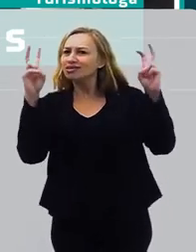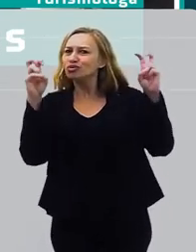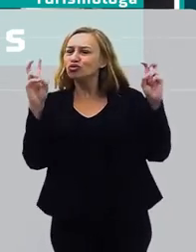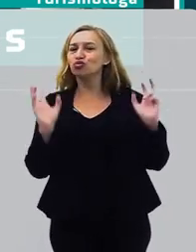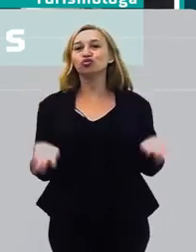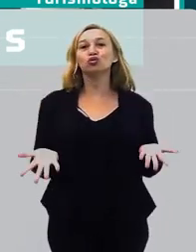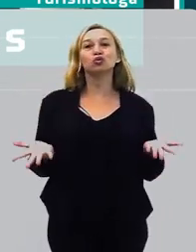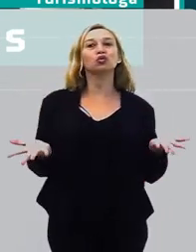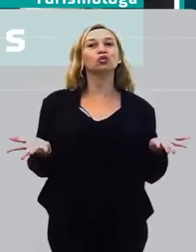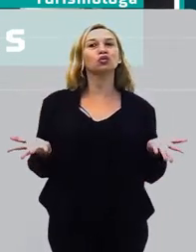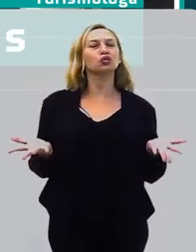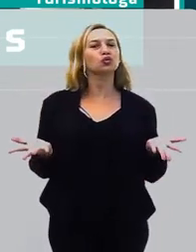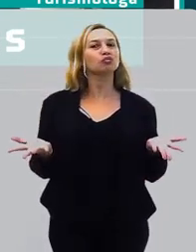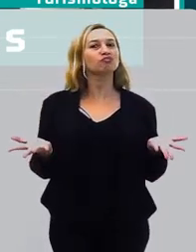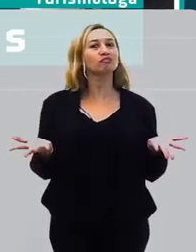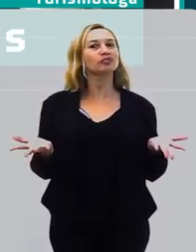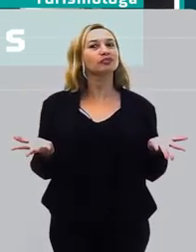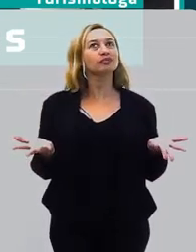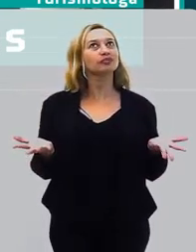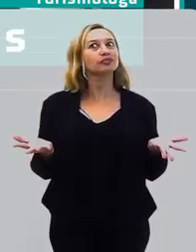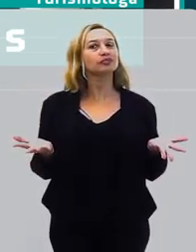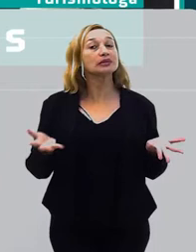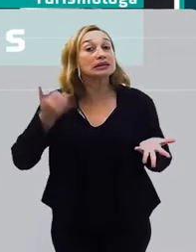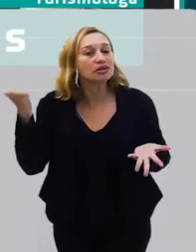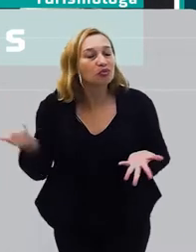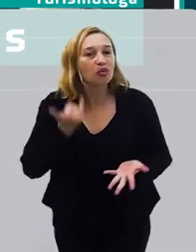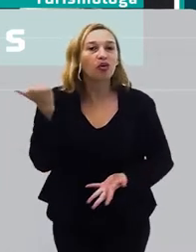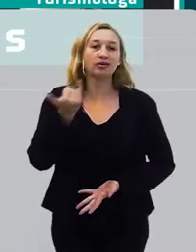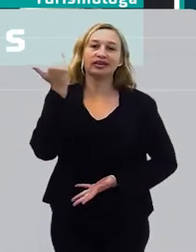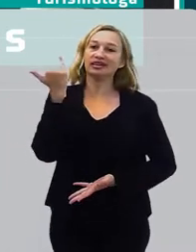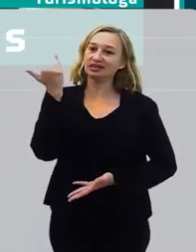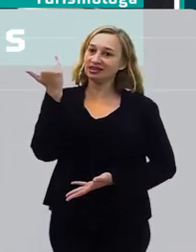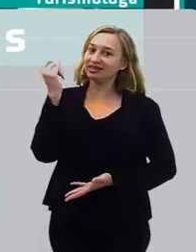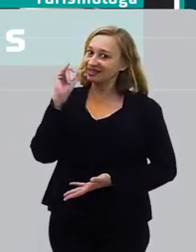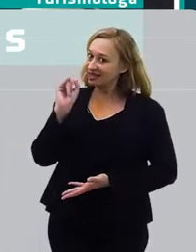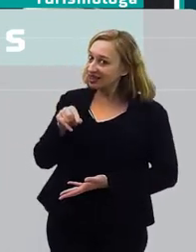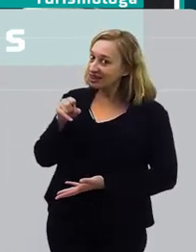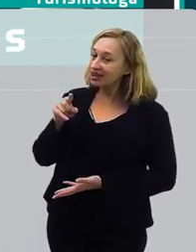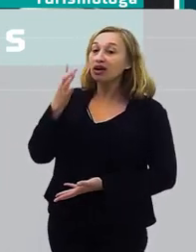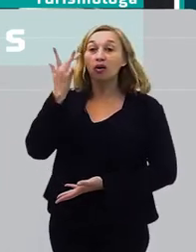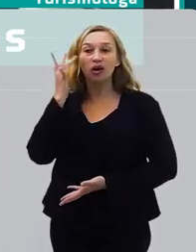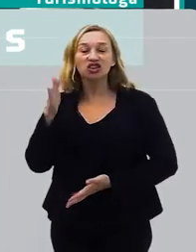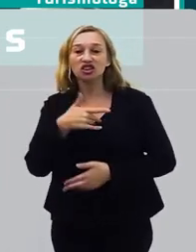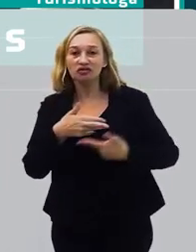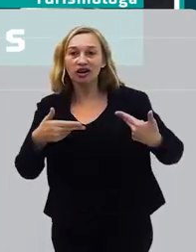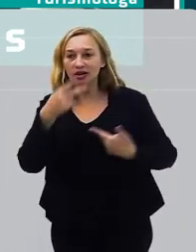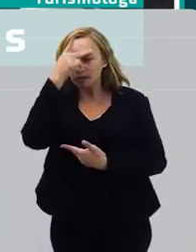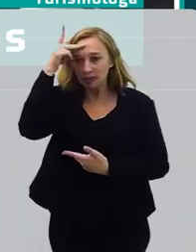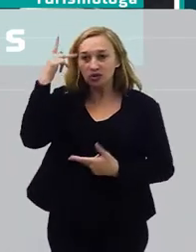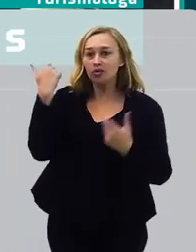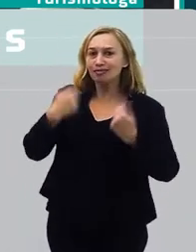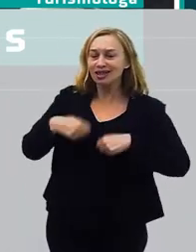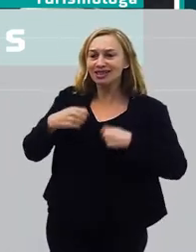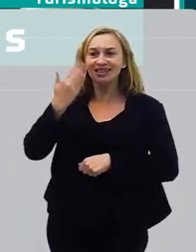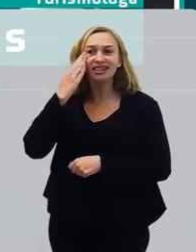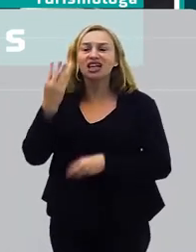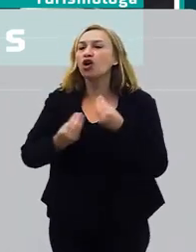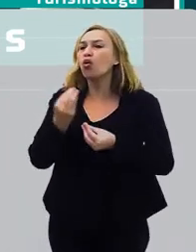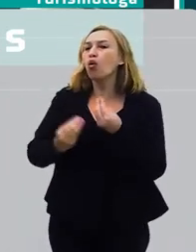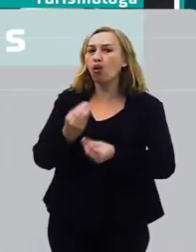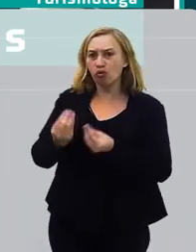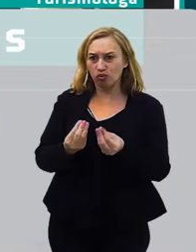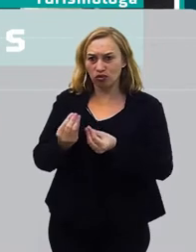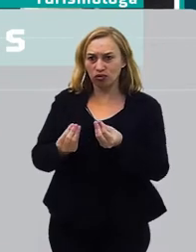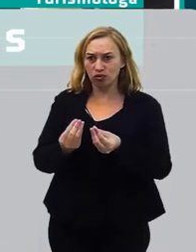um assunto bastante importante, né? E eu acho que muita gente precisa entender como